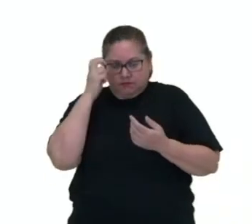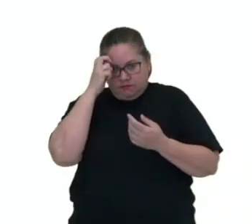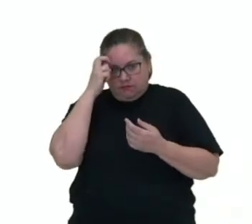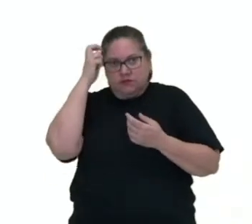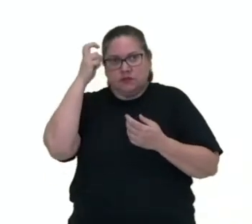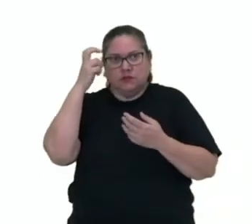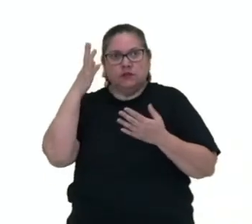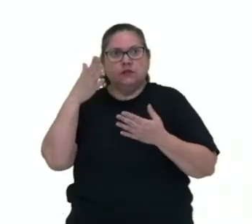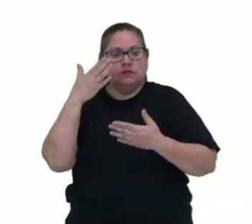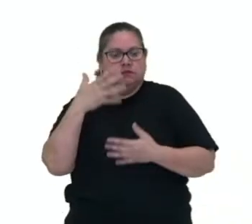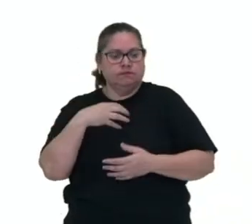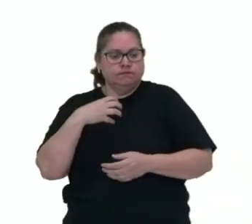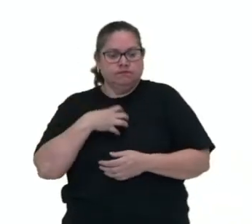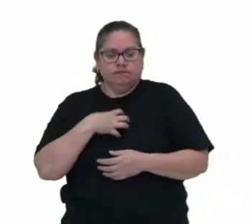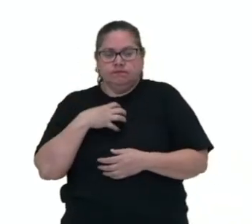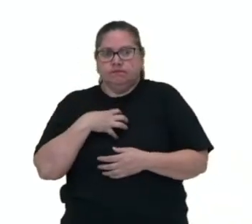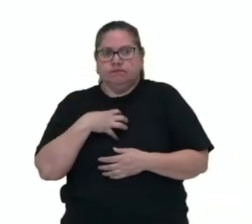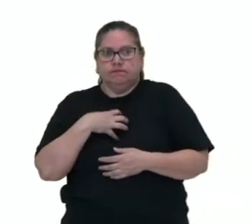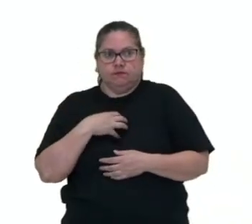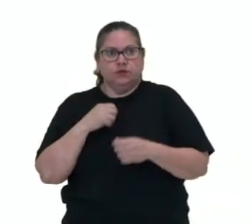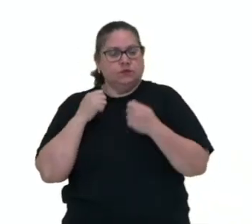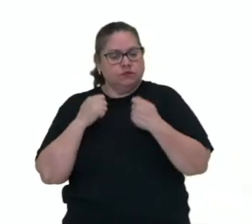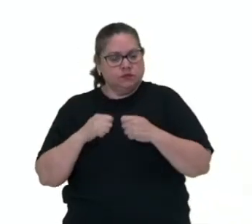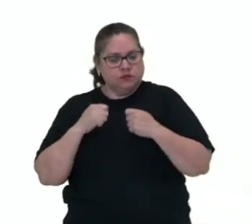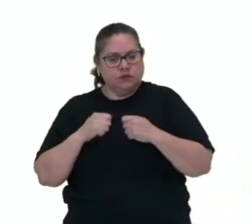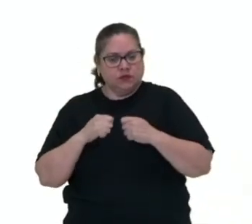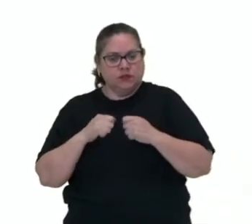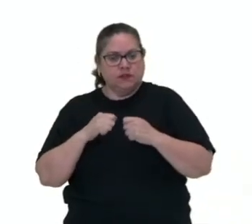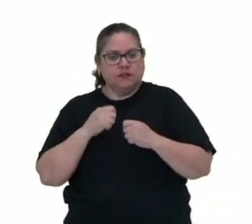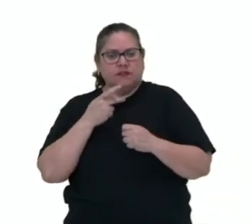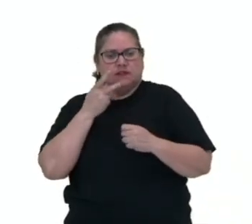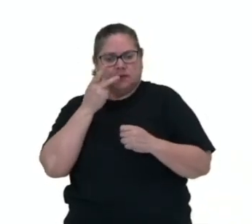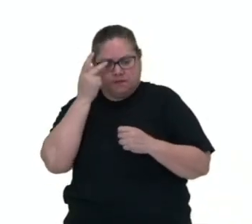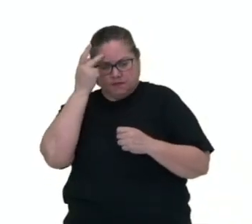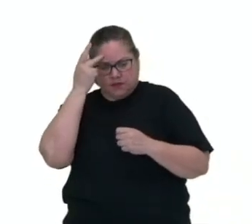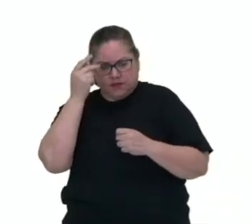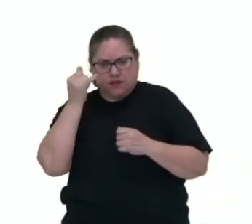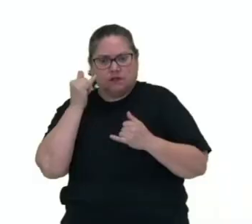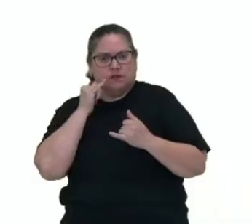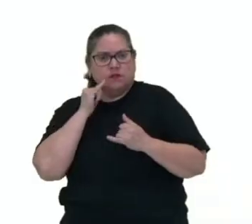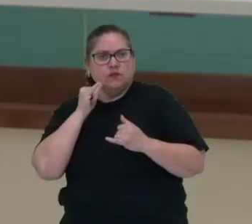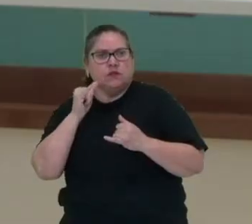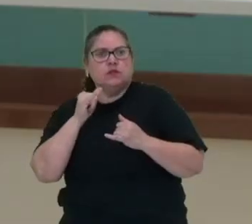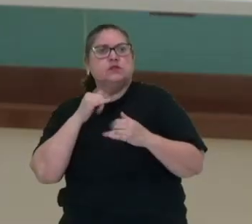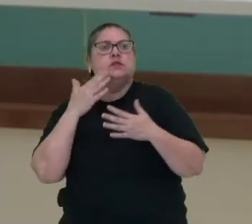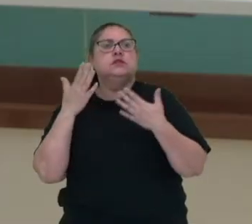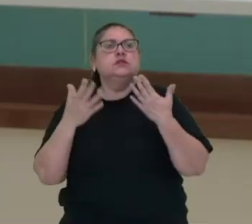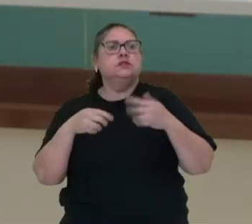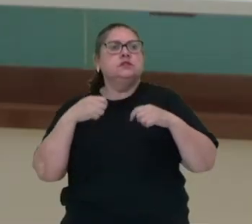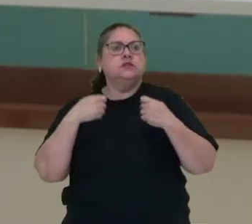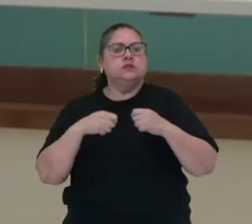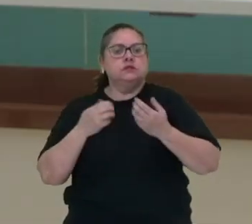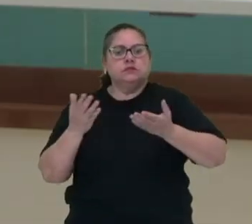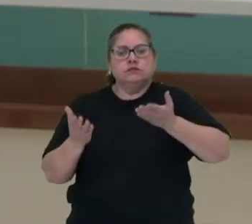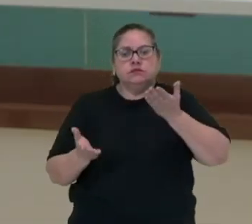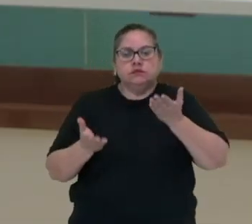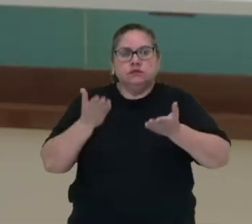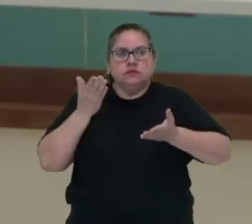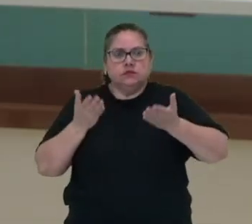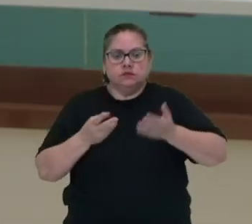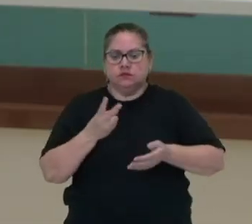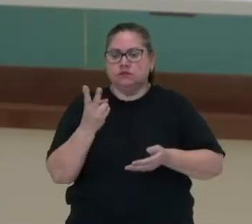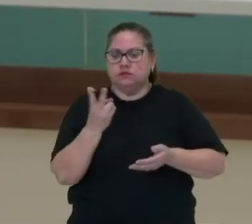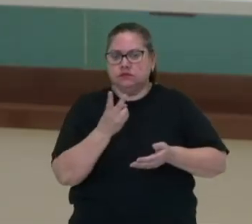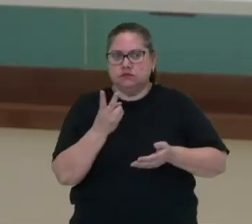inteligência, presença de espírito e capacidade de associar ideias e informações. Então, a gente tem que equilibrar as duas